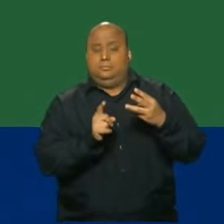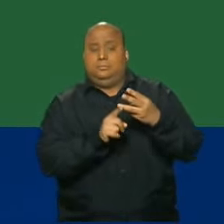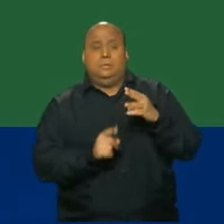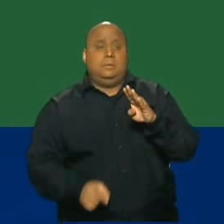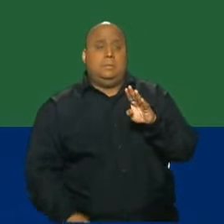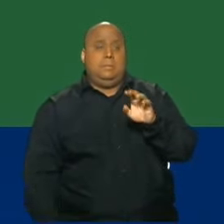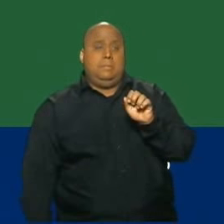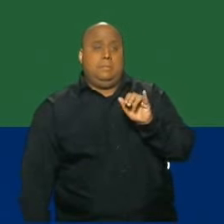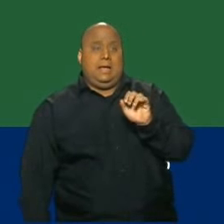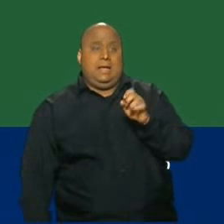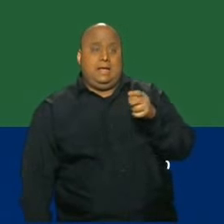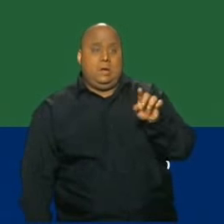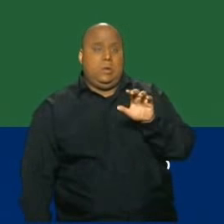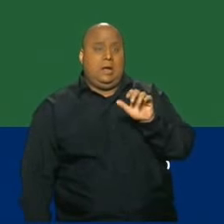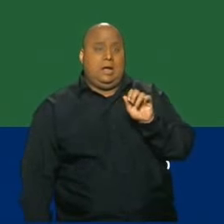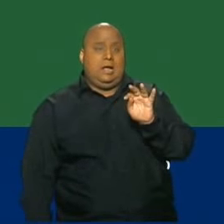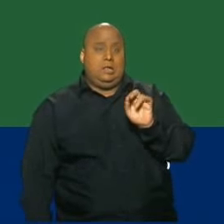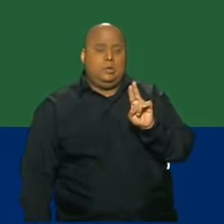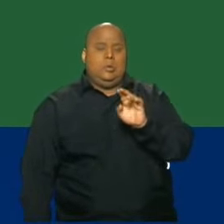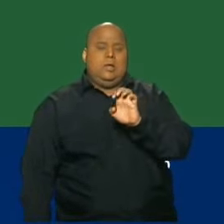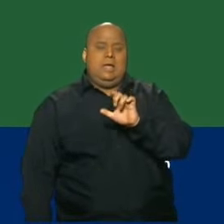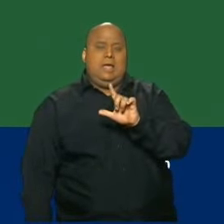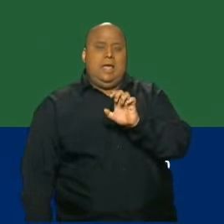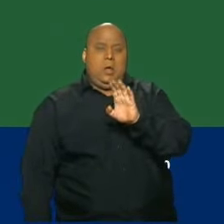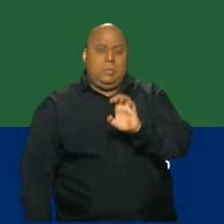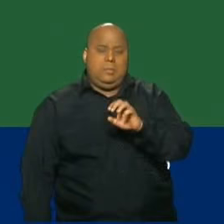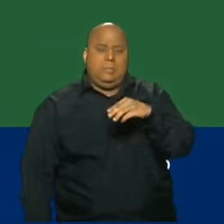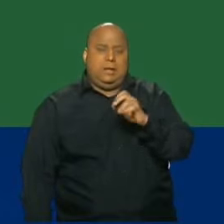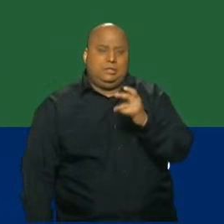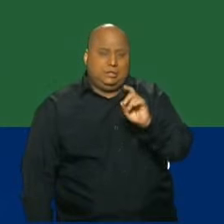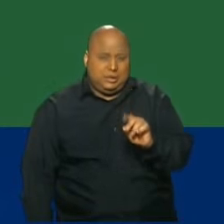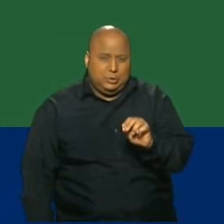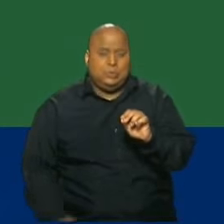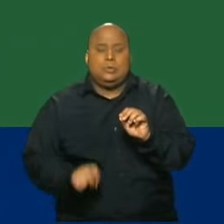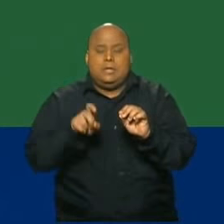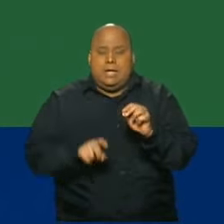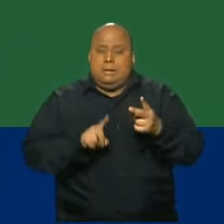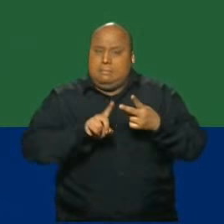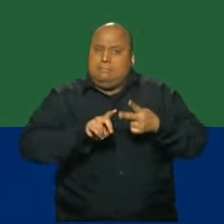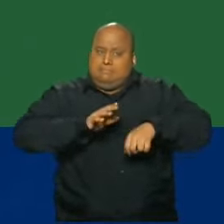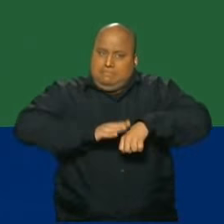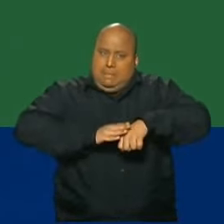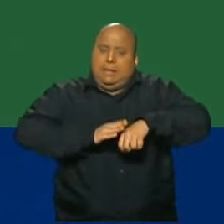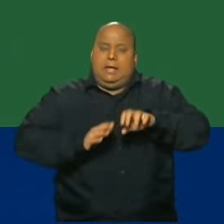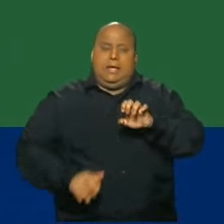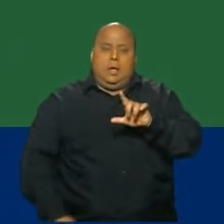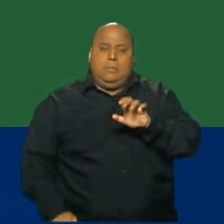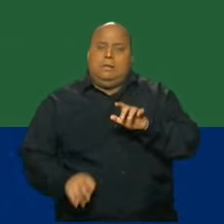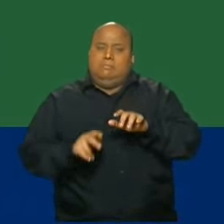Baião Catu, autoria Elbe Machado, interpretação Elbe Machado.